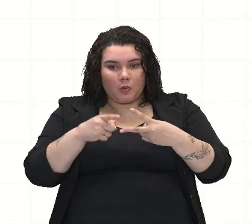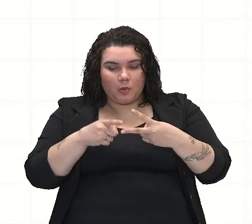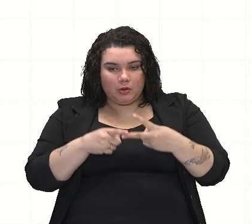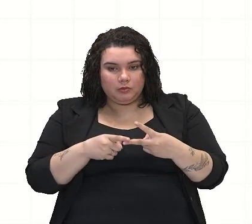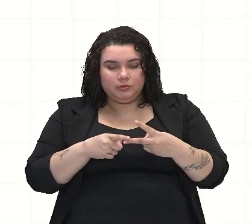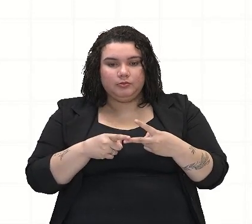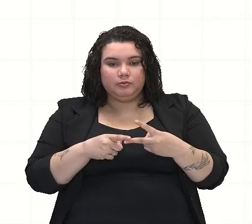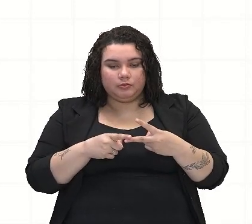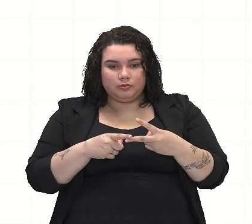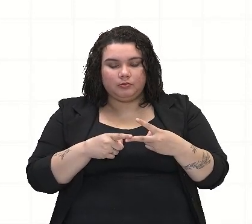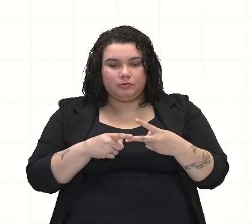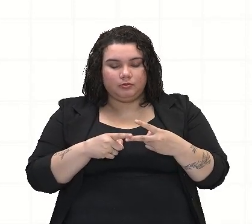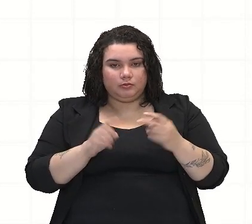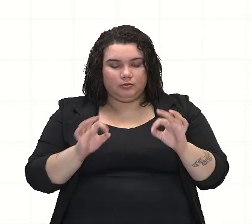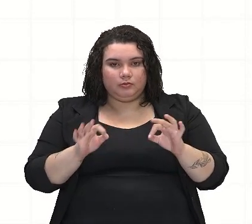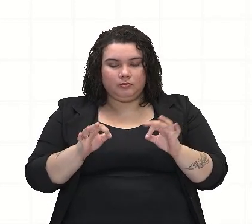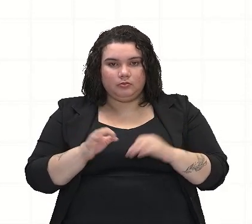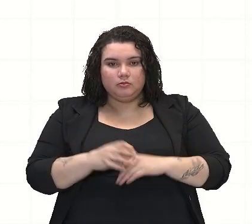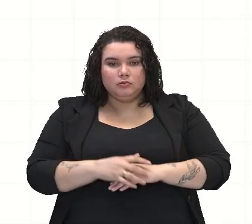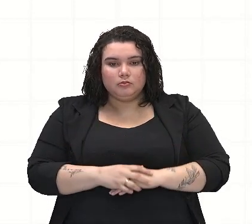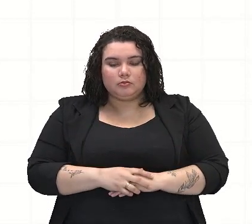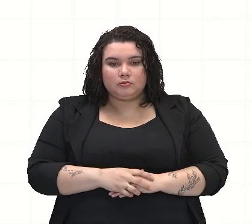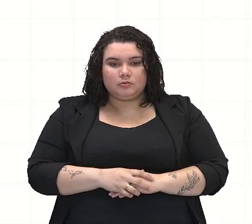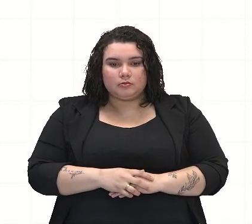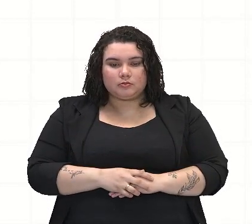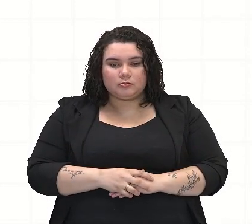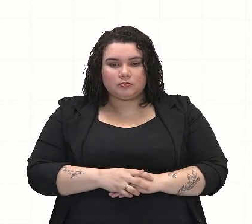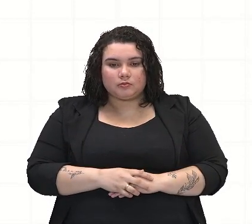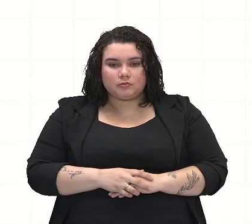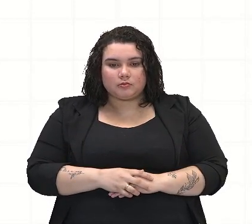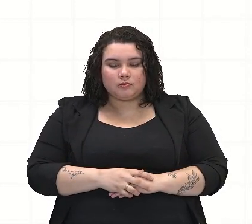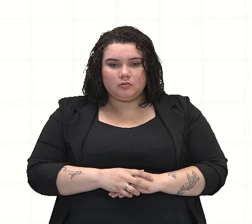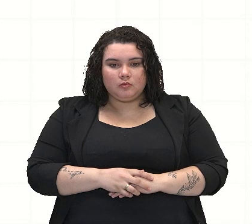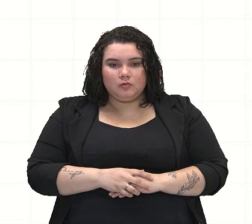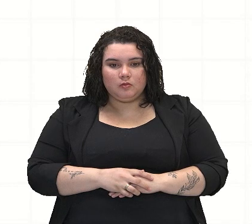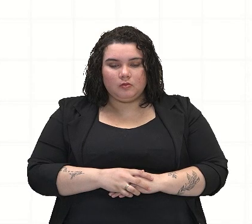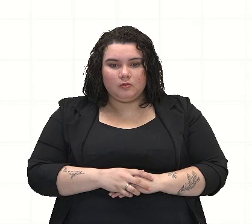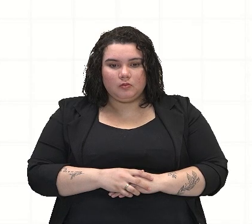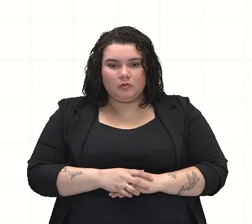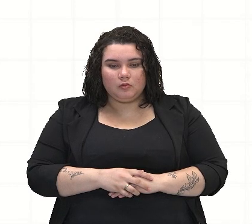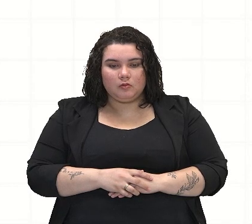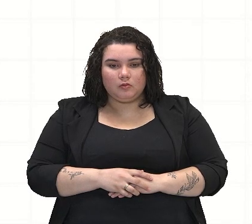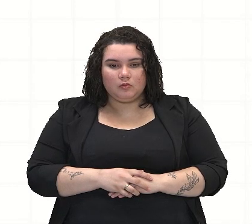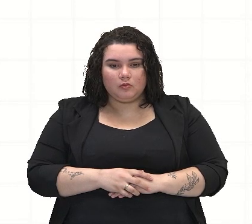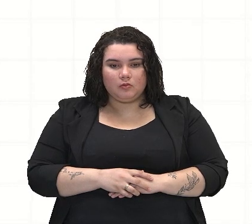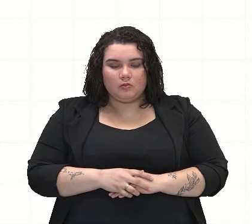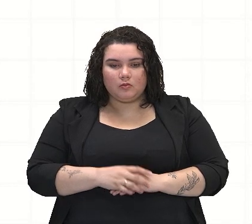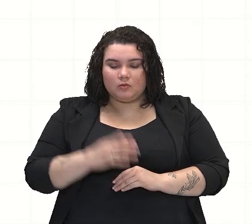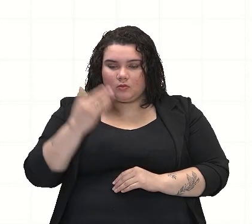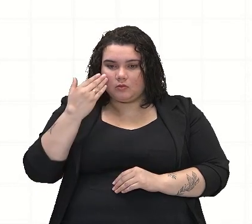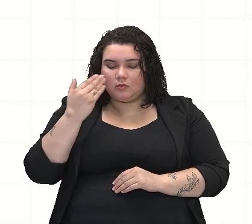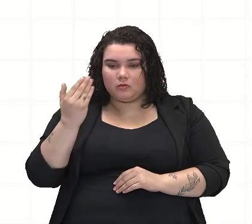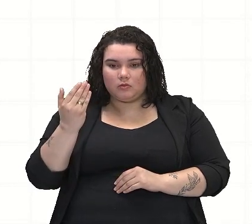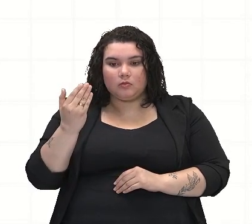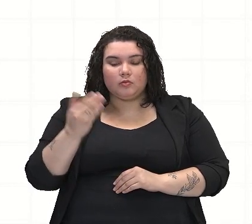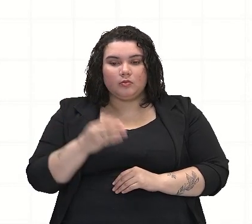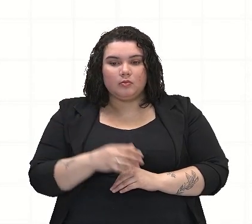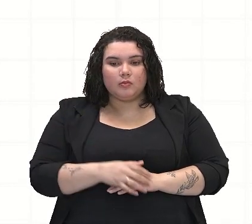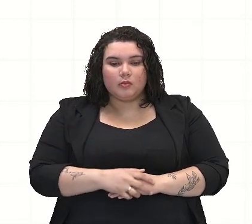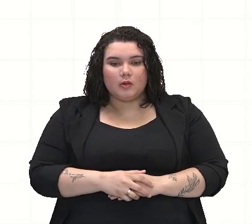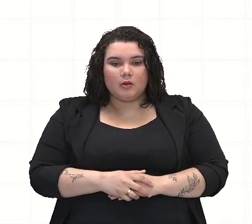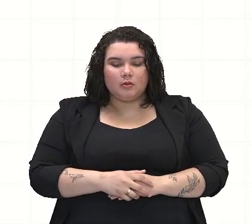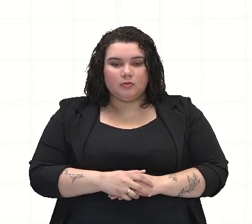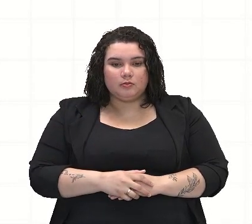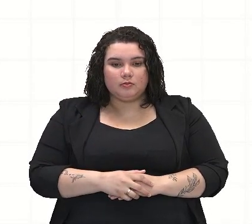formado por elas, né? Aqui, ó, aumentar um pouquinho. Um ângulo. Deixa eu diminuir